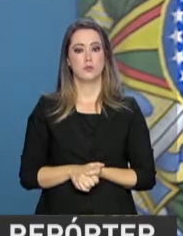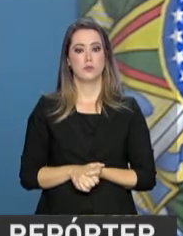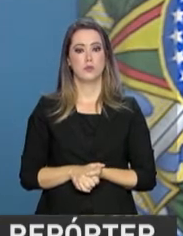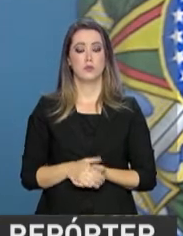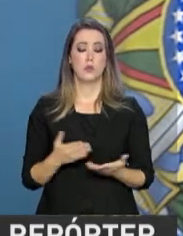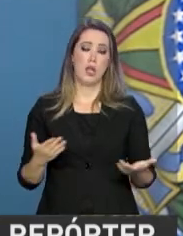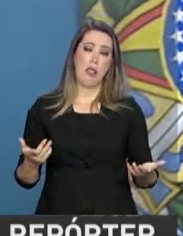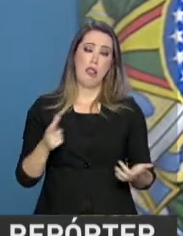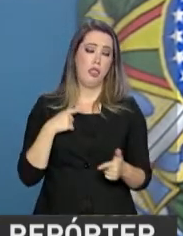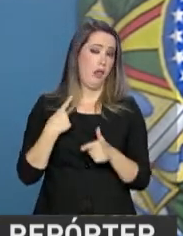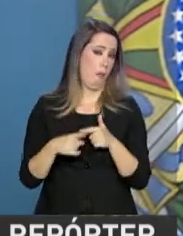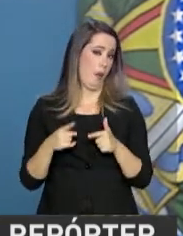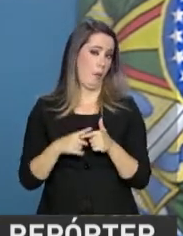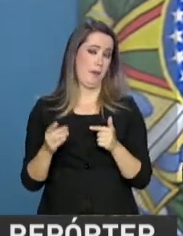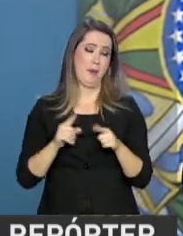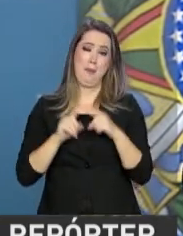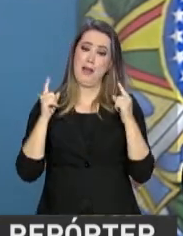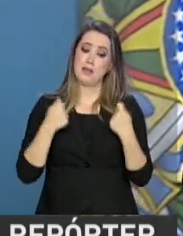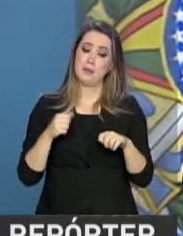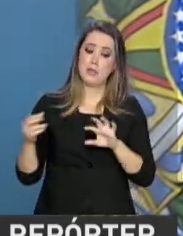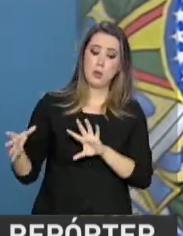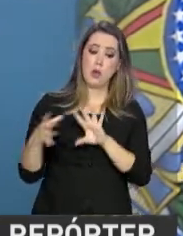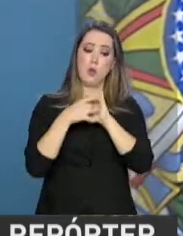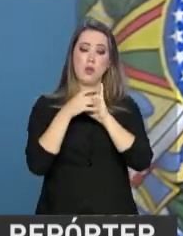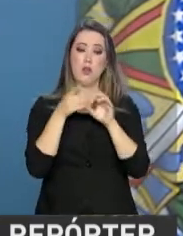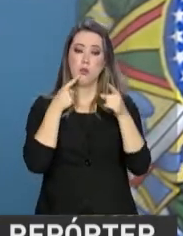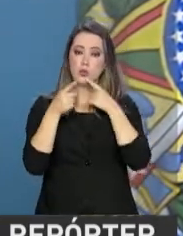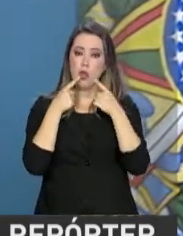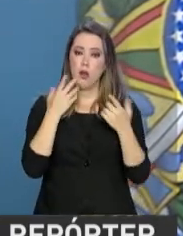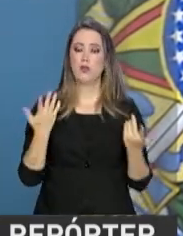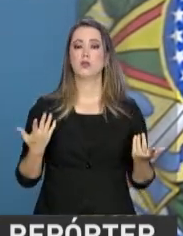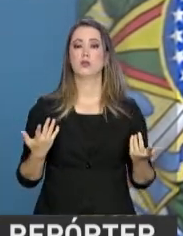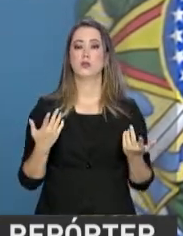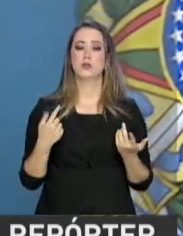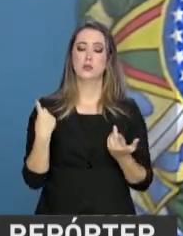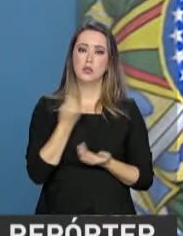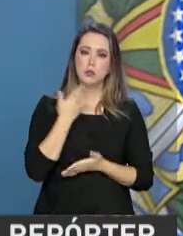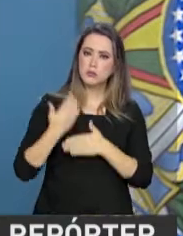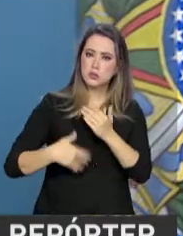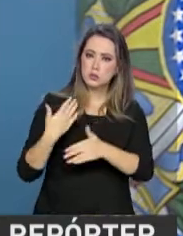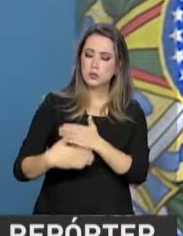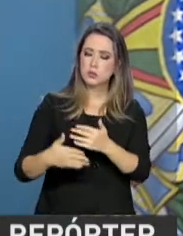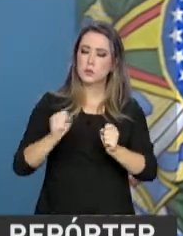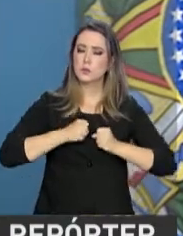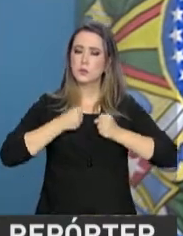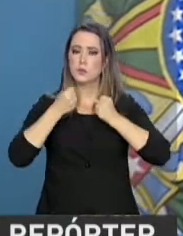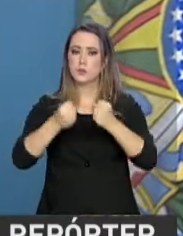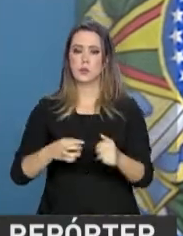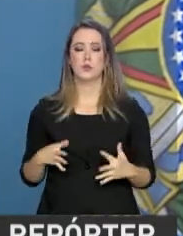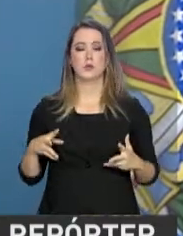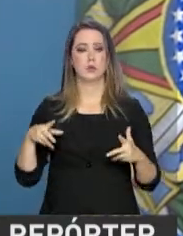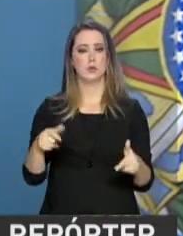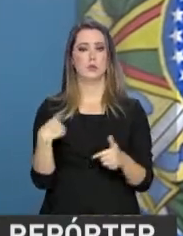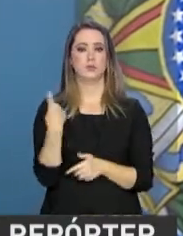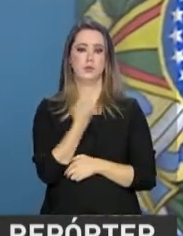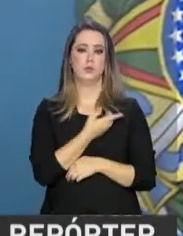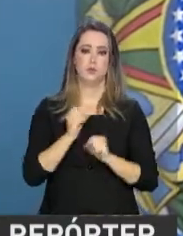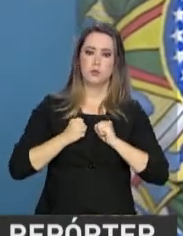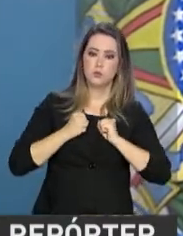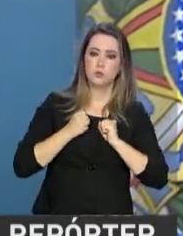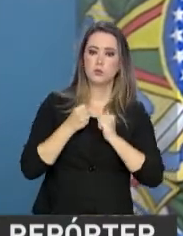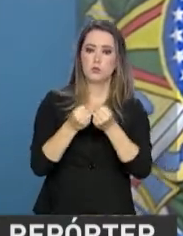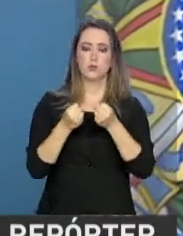nós exigem união e diálogo. Nós continuaremos a dedicar toda a nossa